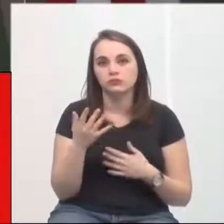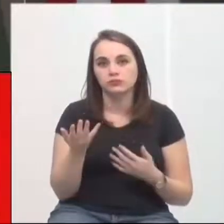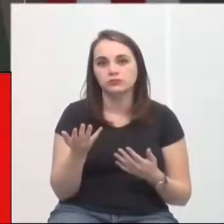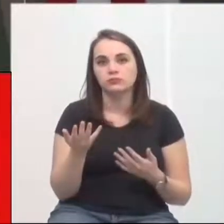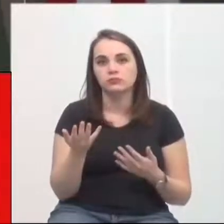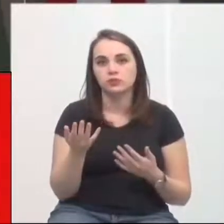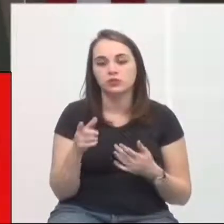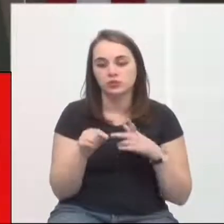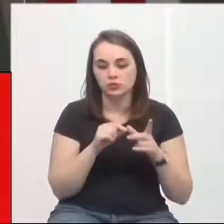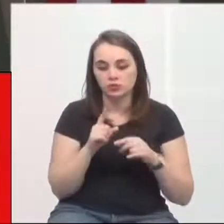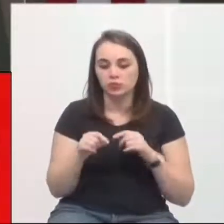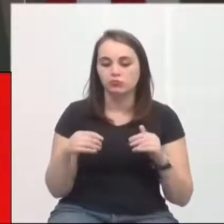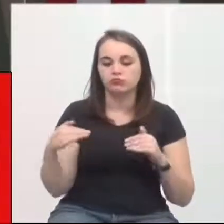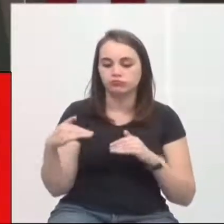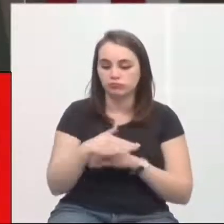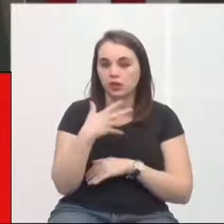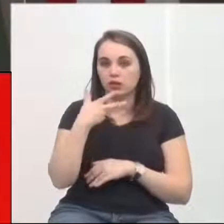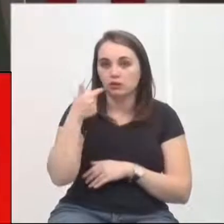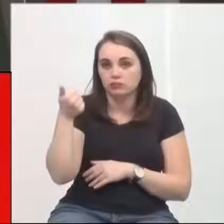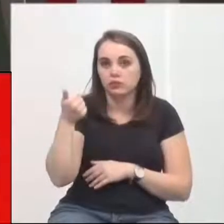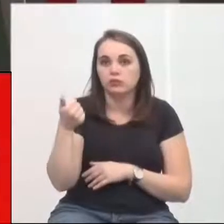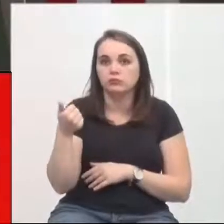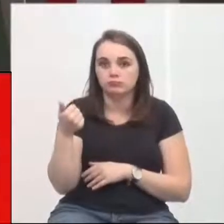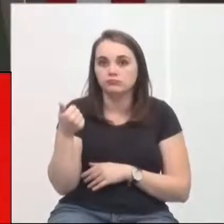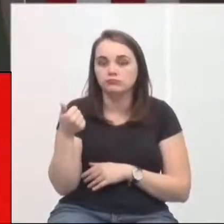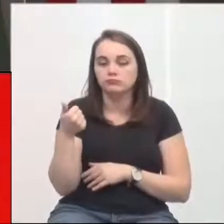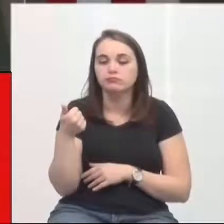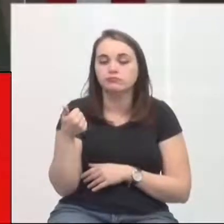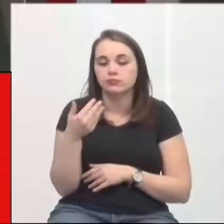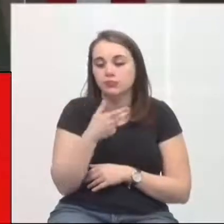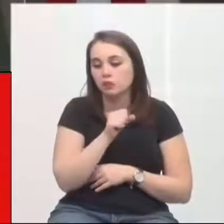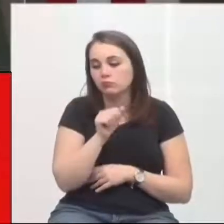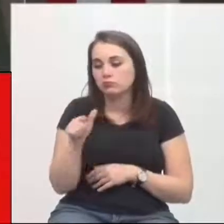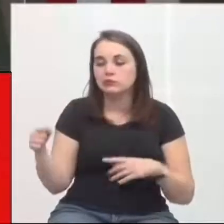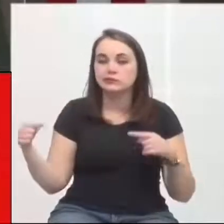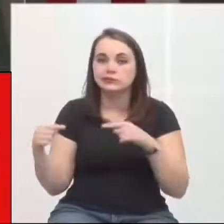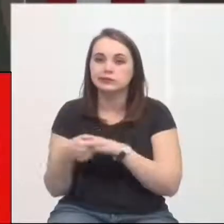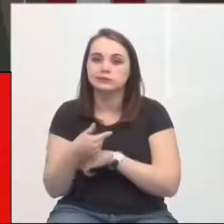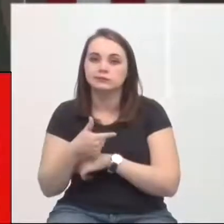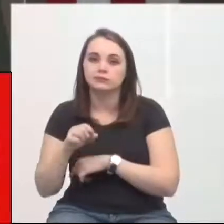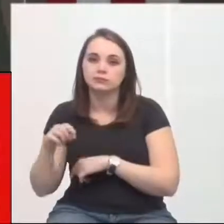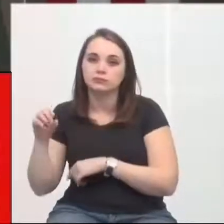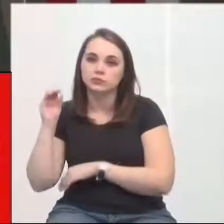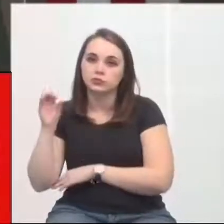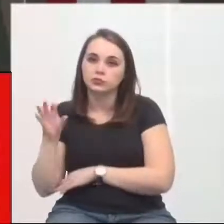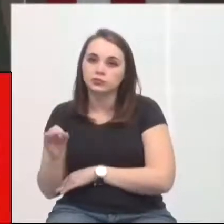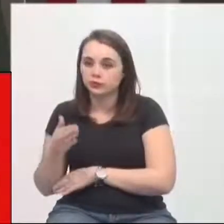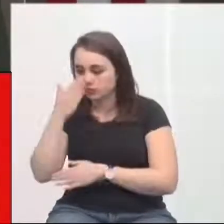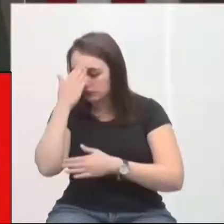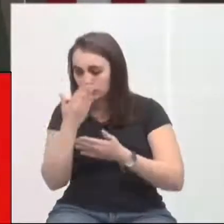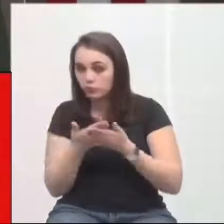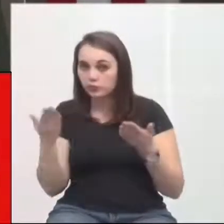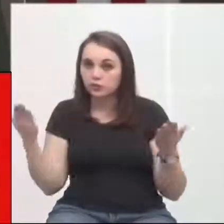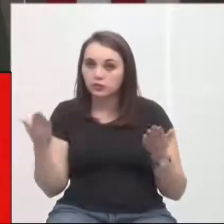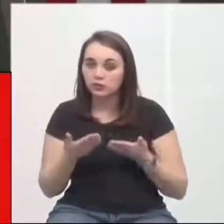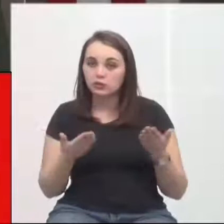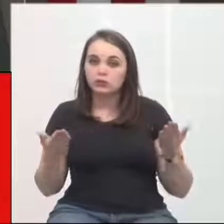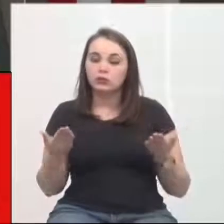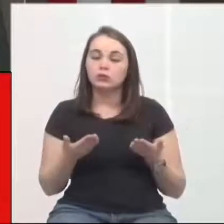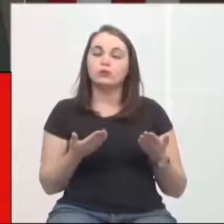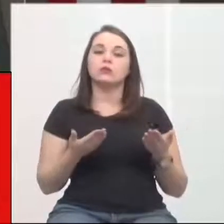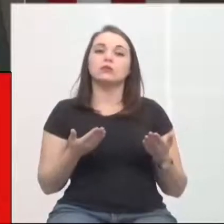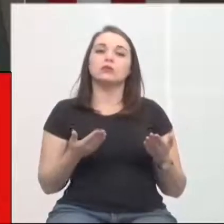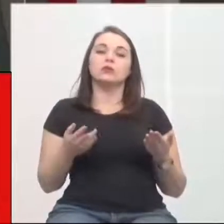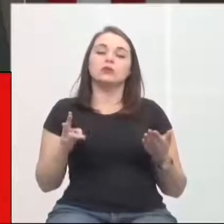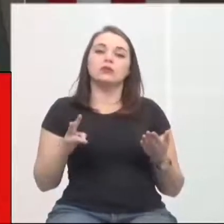rápido, pegar a Avenida Centenário com vários semáforos. Então, eu acredito que essa segunda etapa ali do binário ali, que vai